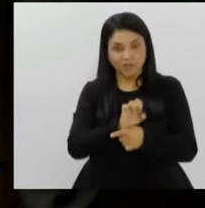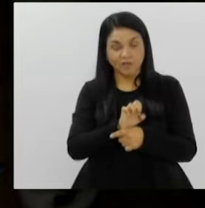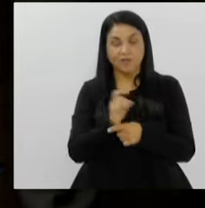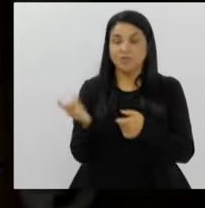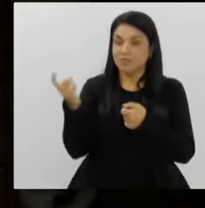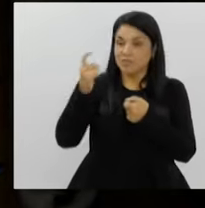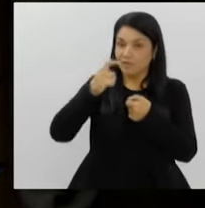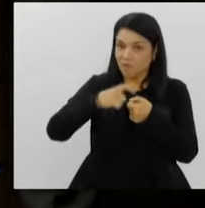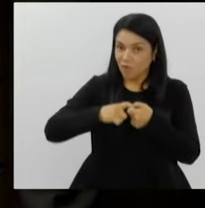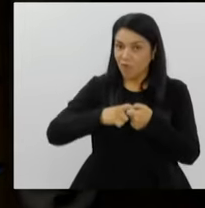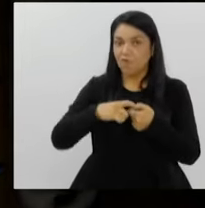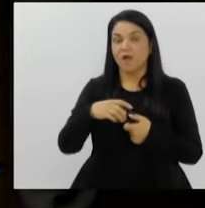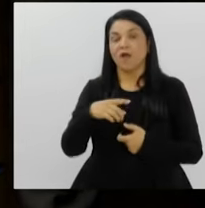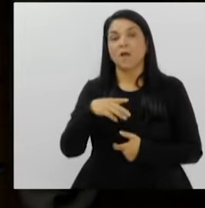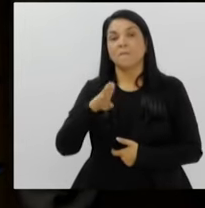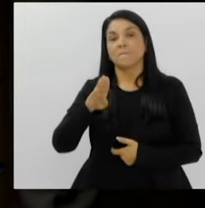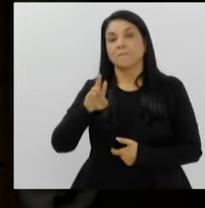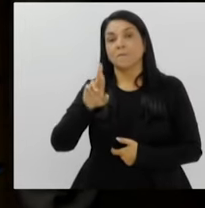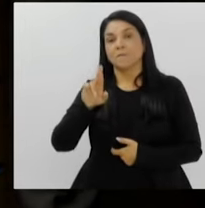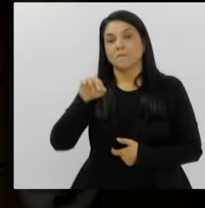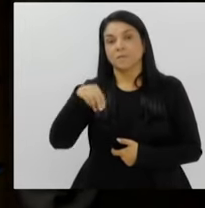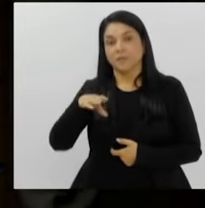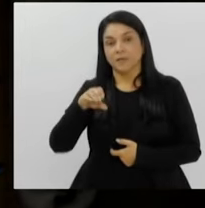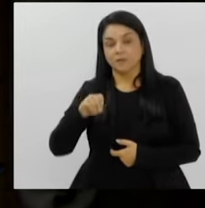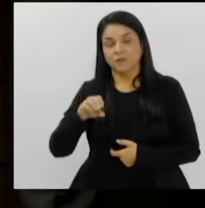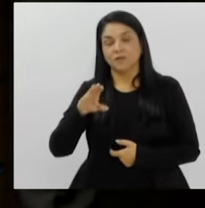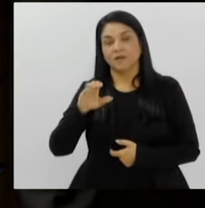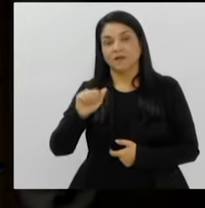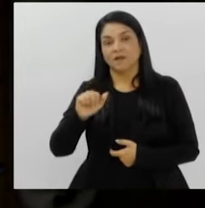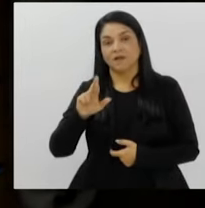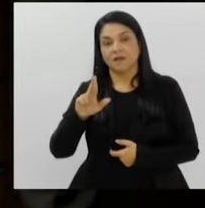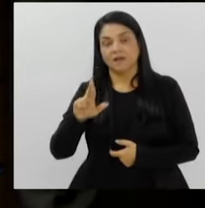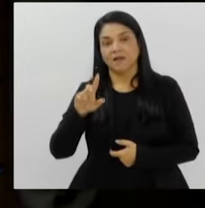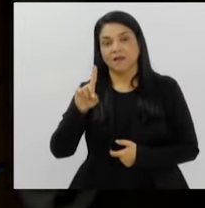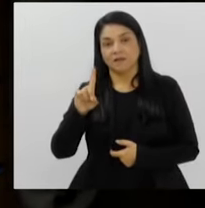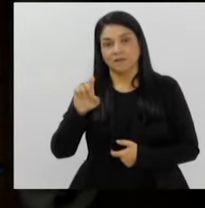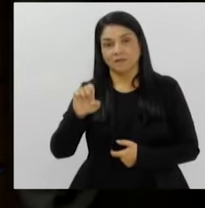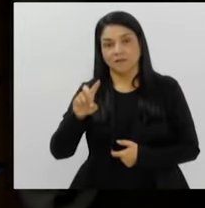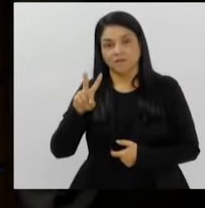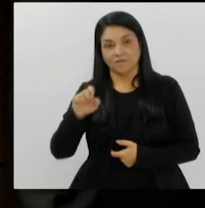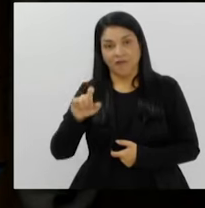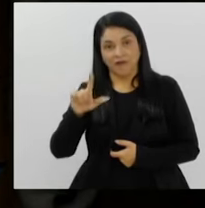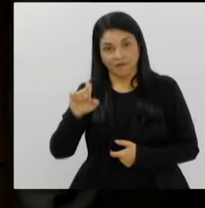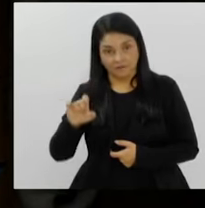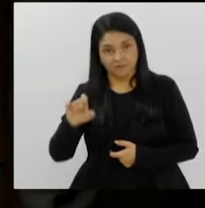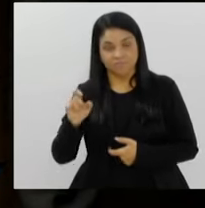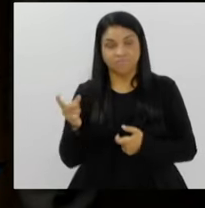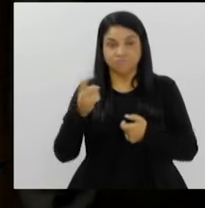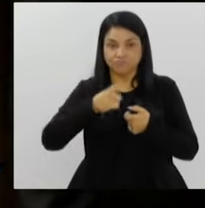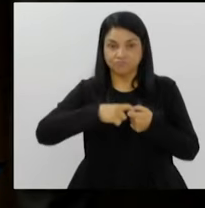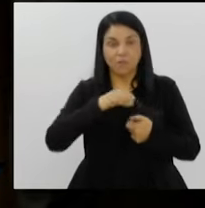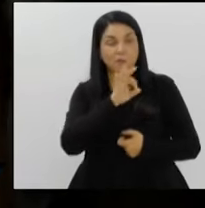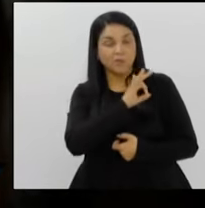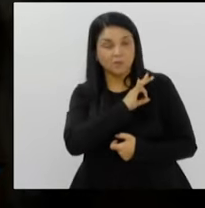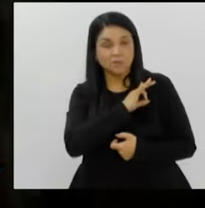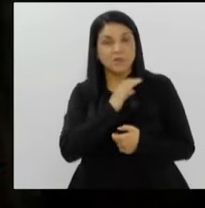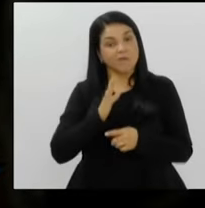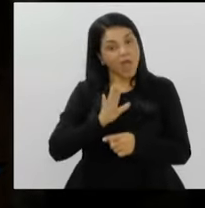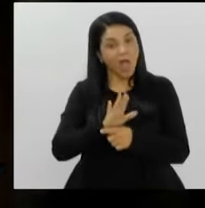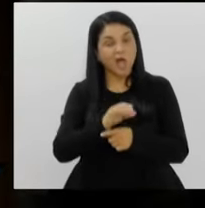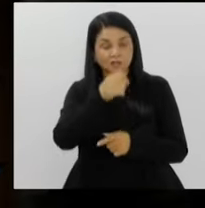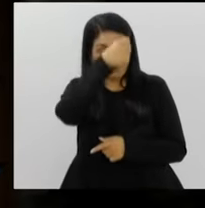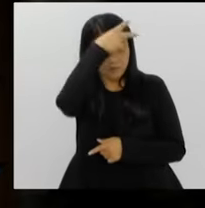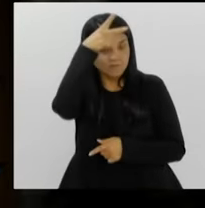o incompetente Breno Carnevale para os quadros da Polícia Civil. Vai ser uma contribuição do prefeito Eduardo Paes para a